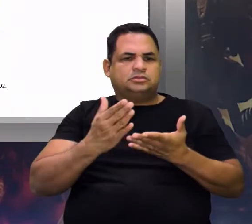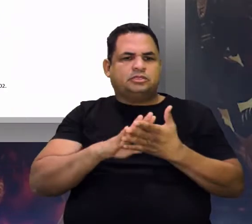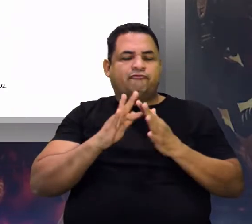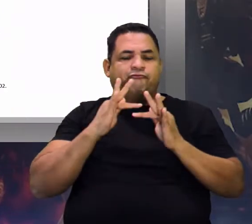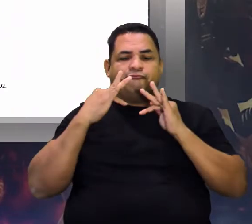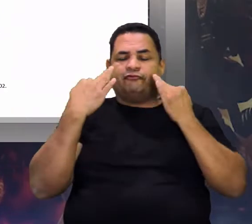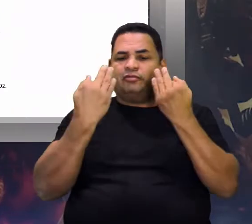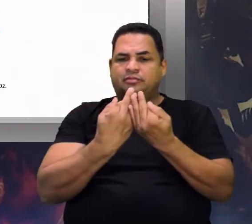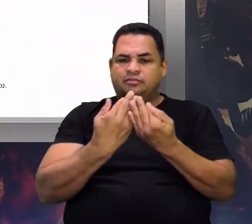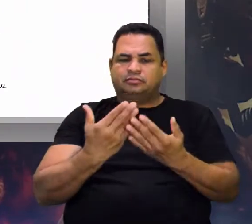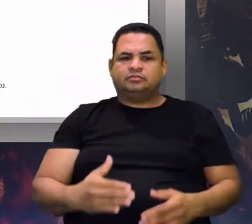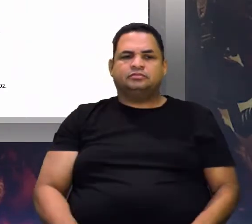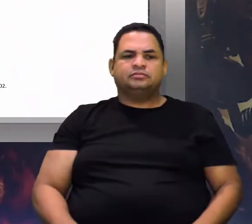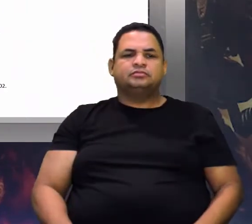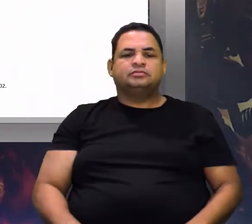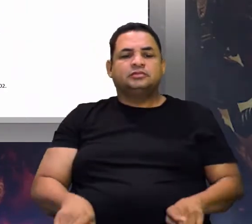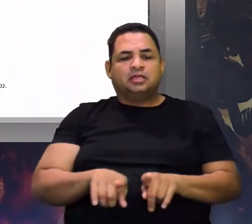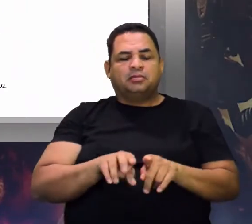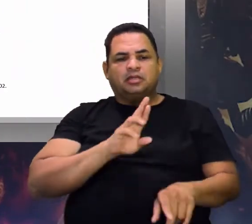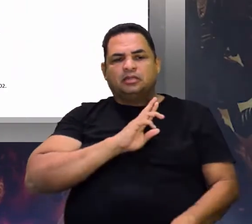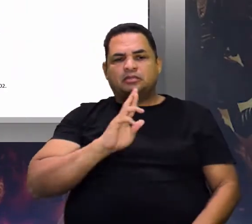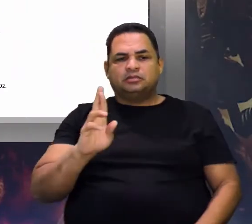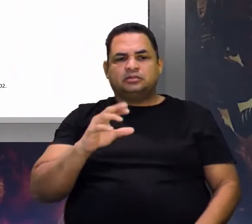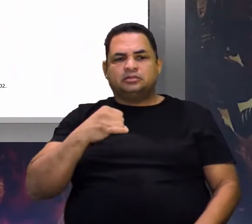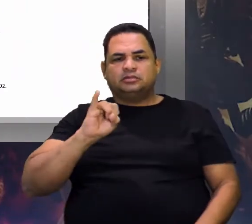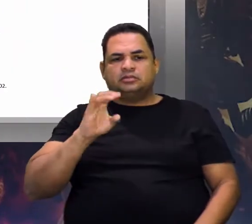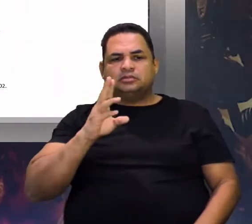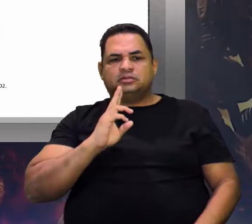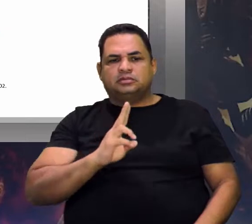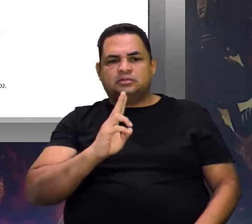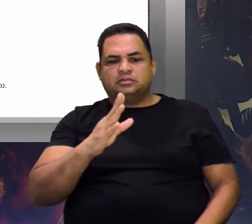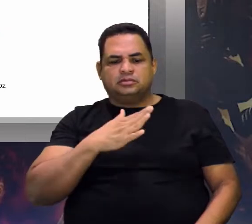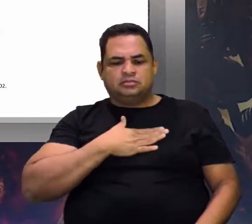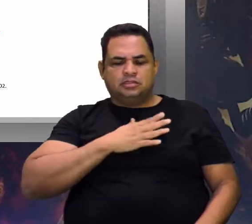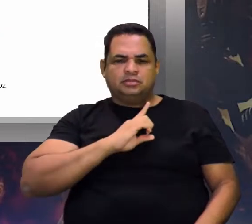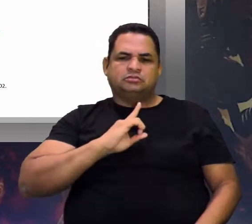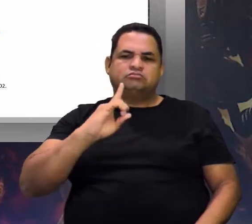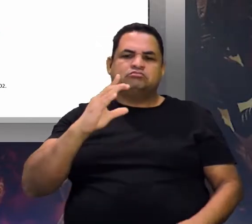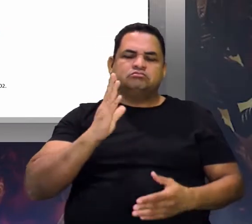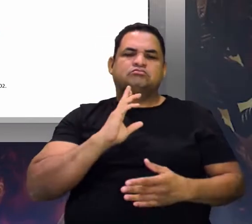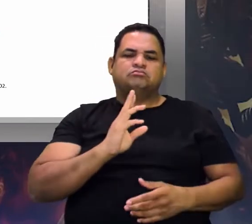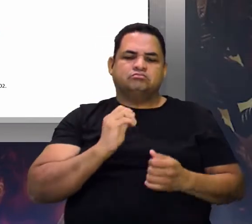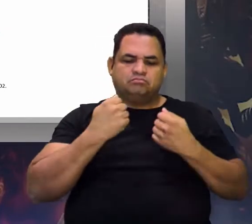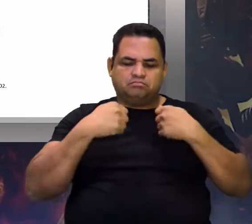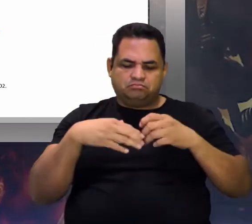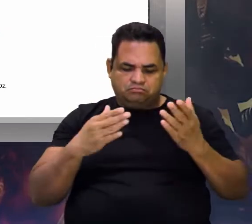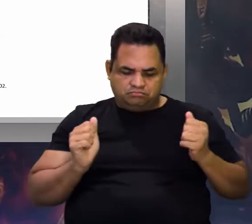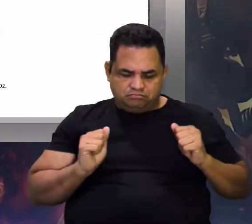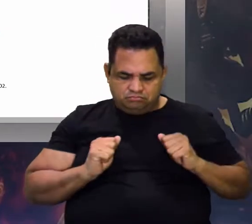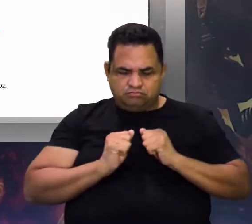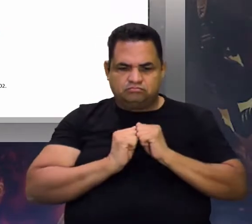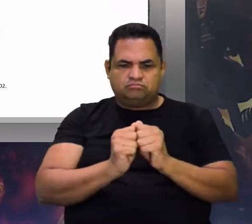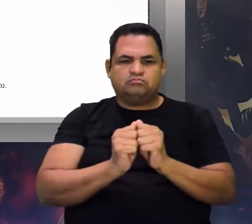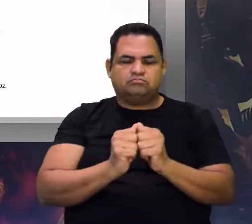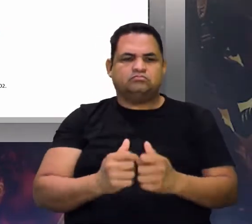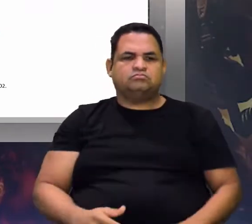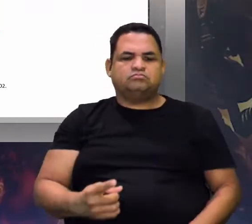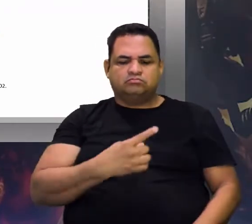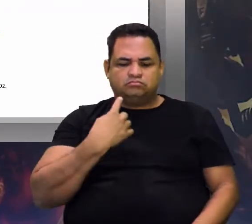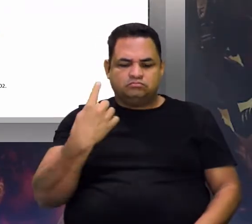e uma relação religiosa. Ah, se você segue o meu Deus, então você pode estar aqui junto